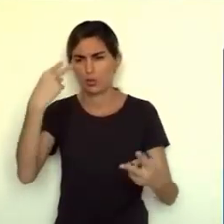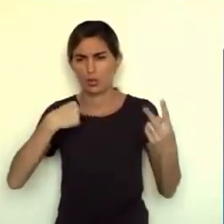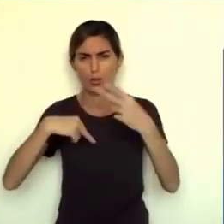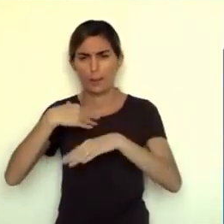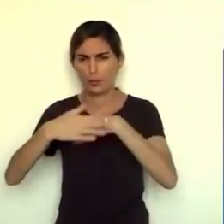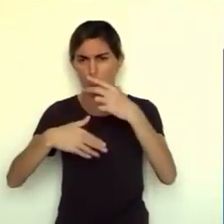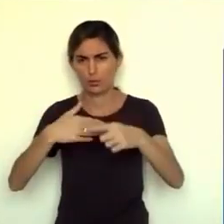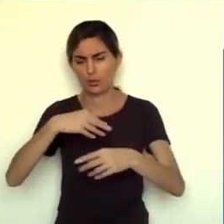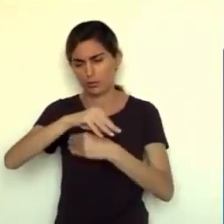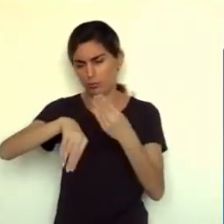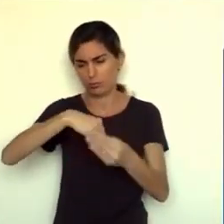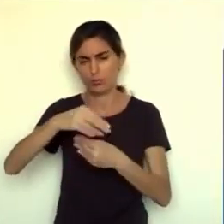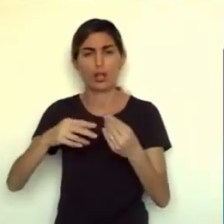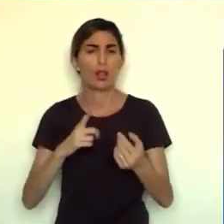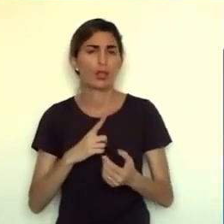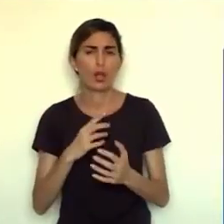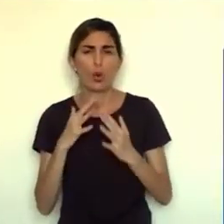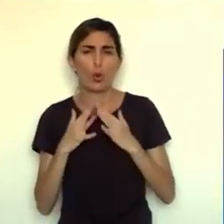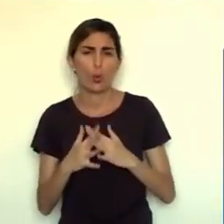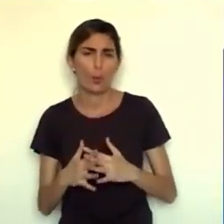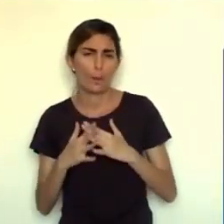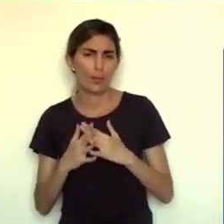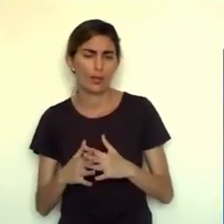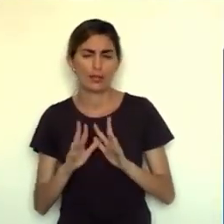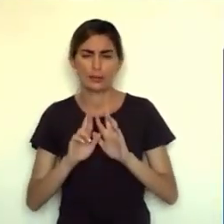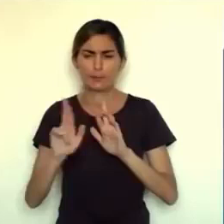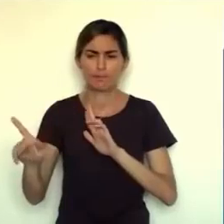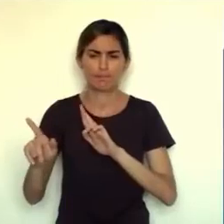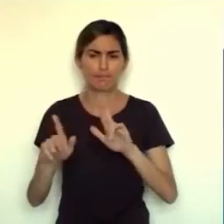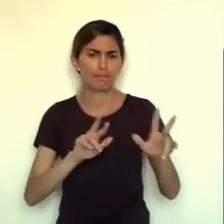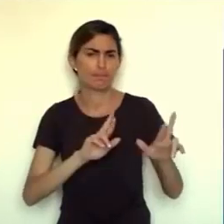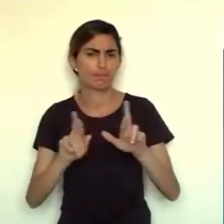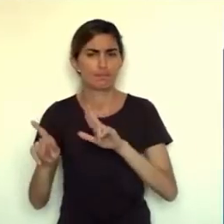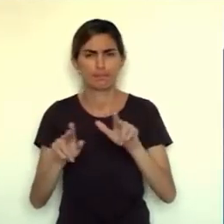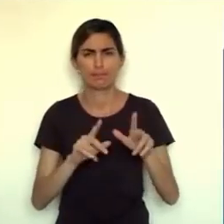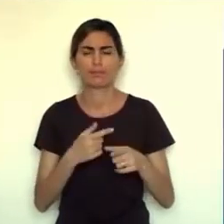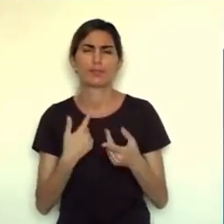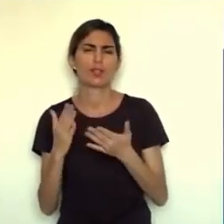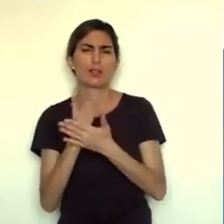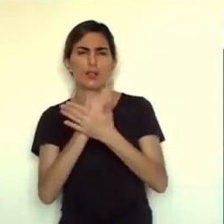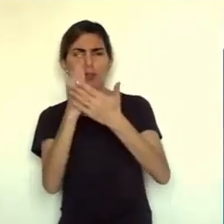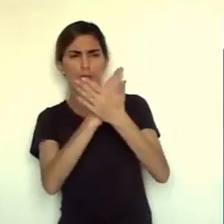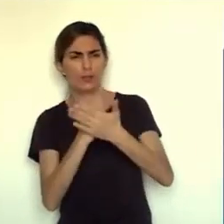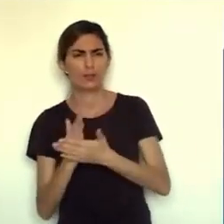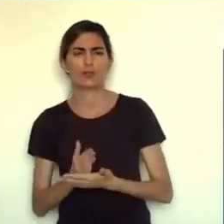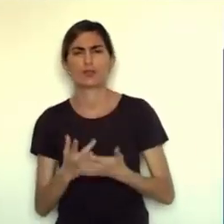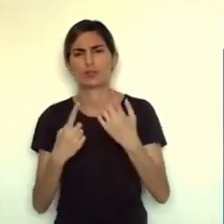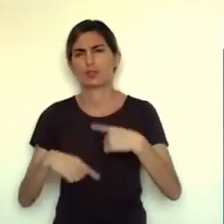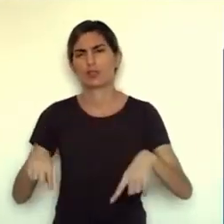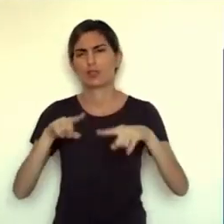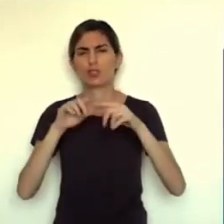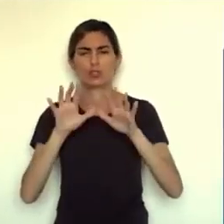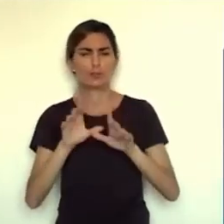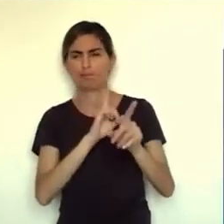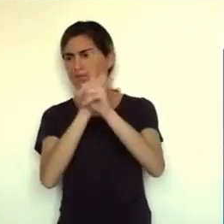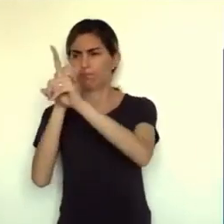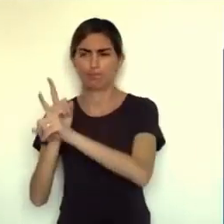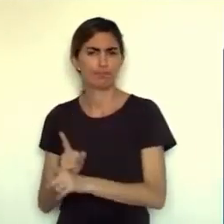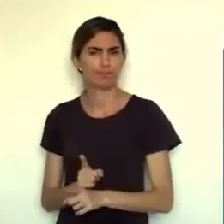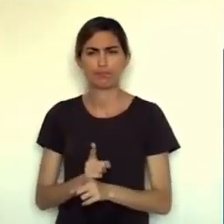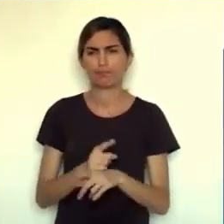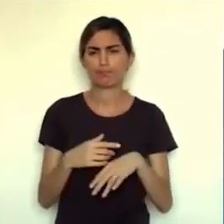pessoas enxergam esse processo de miscigenação, ele é tão complexo e tão diversificado, né, que em alguns momentos a gente fica